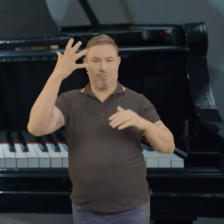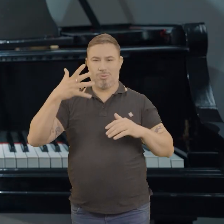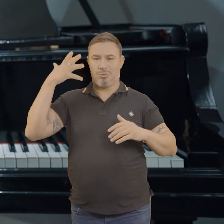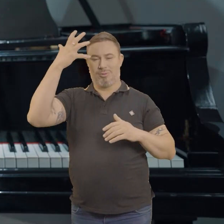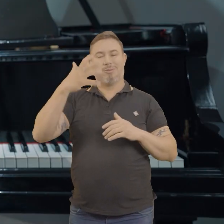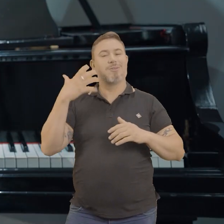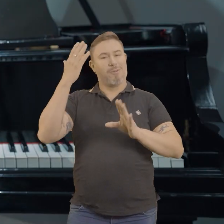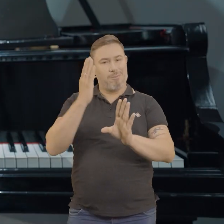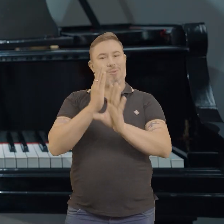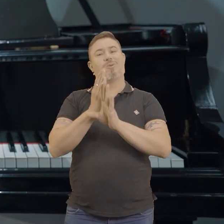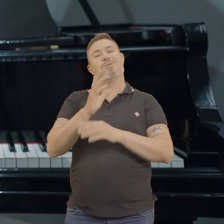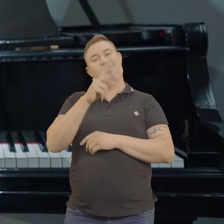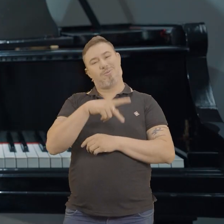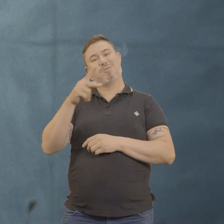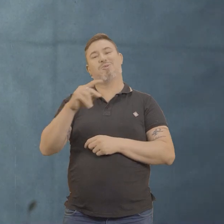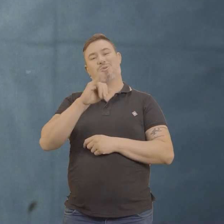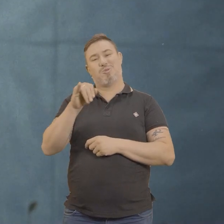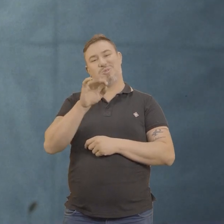Tudo graças ao professor José Mário, né?